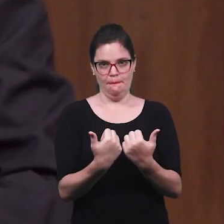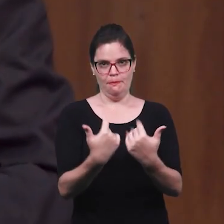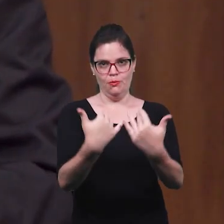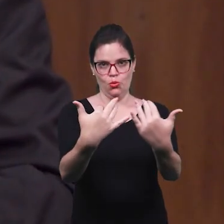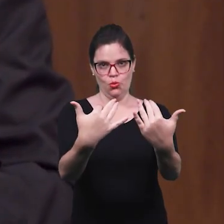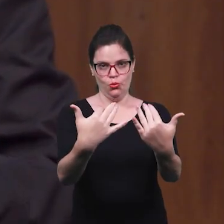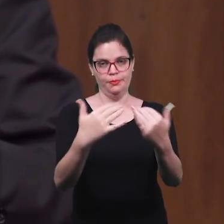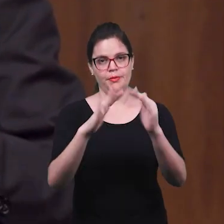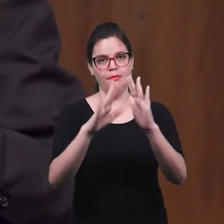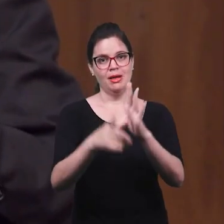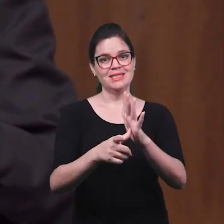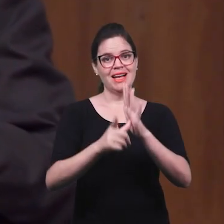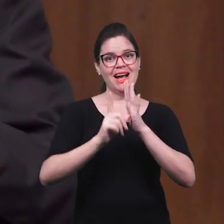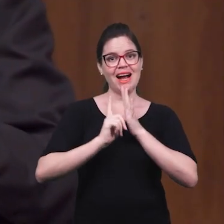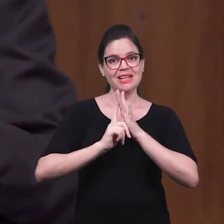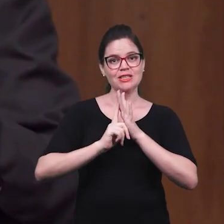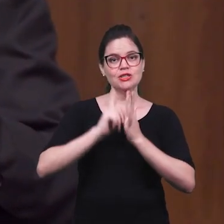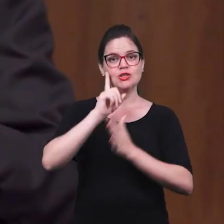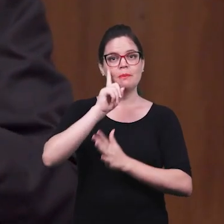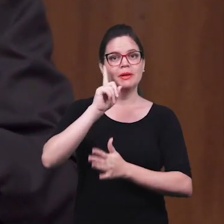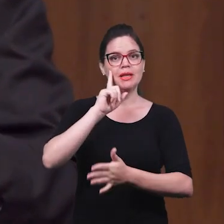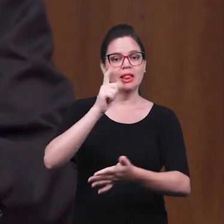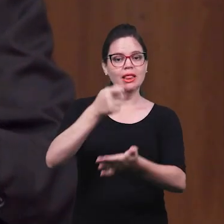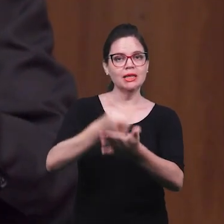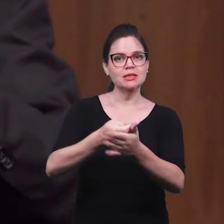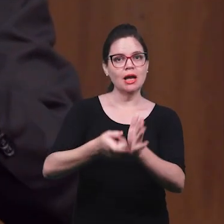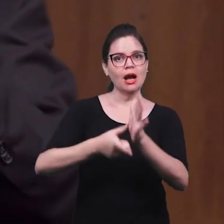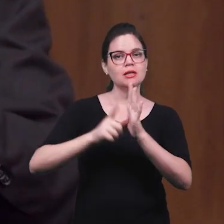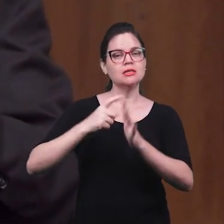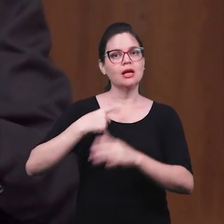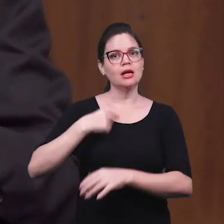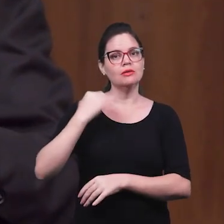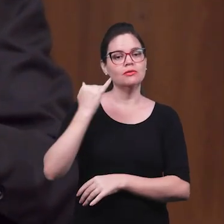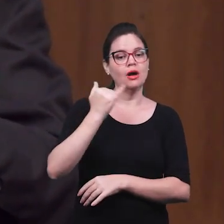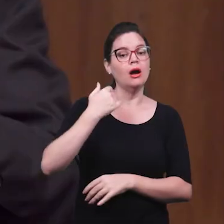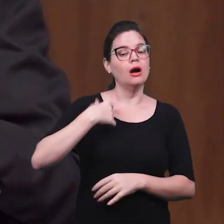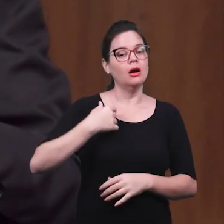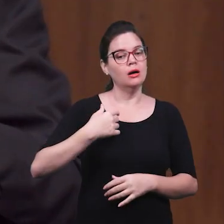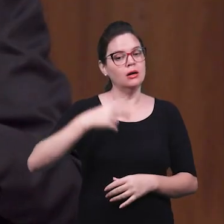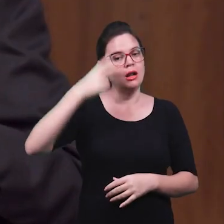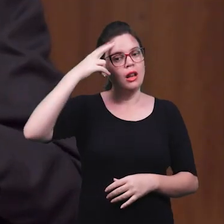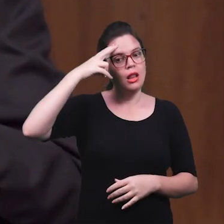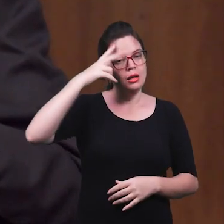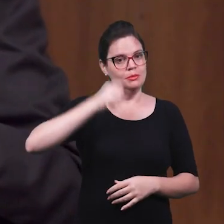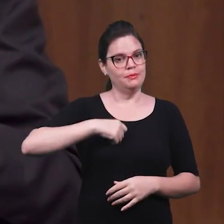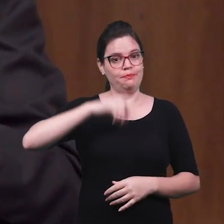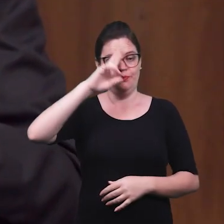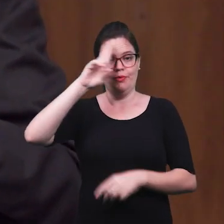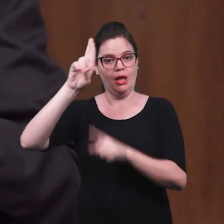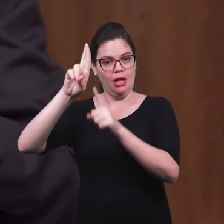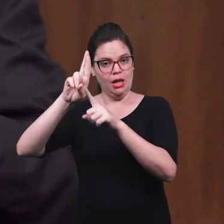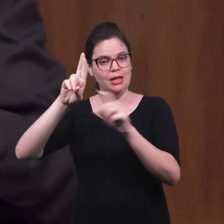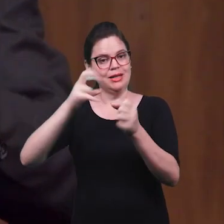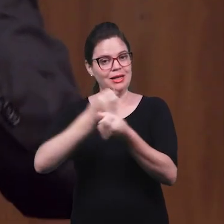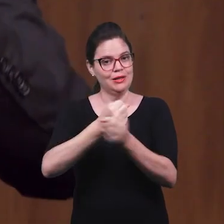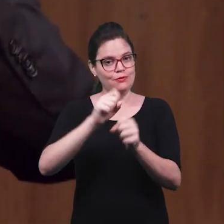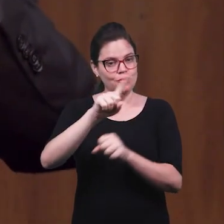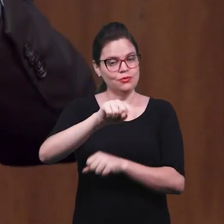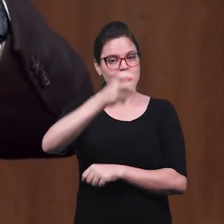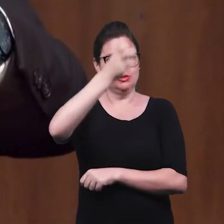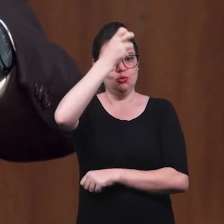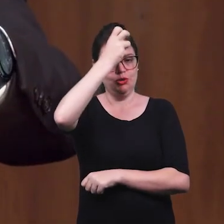palavra de definição, ele vai agir na memória. Fala assim, olha, vamos lembrar que o Senhor foi quem tirou do Egito. Foi o Senhor